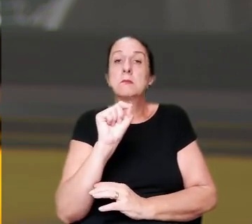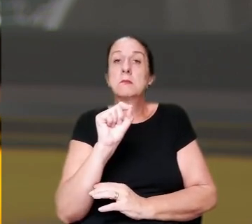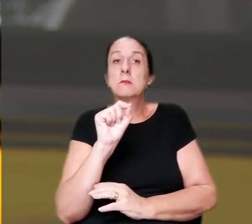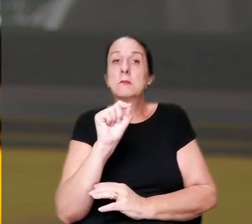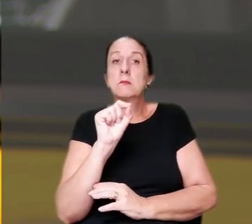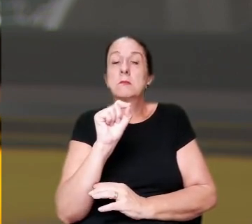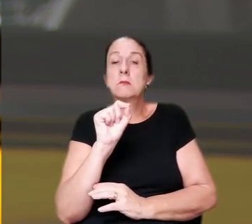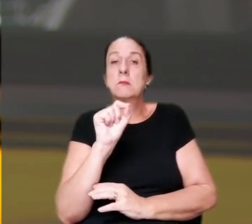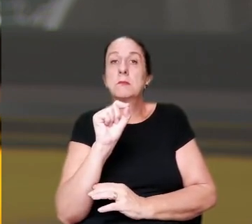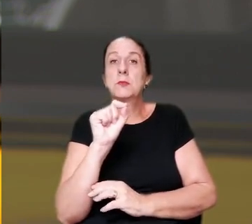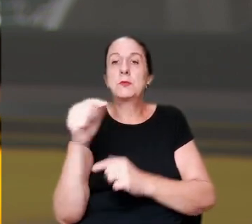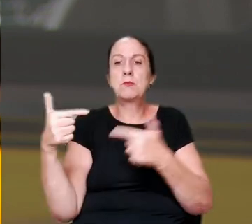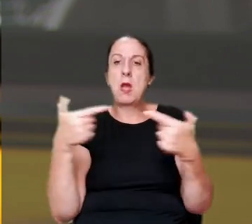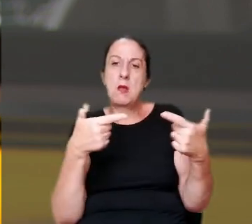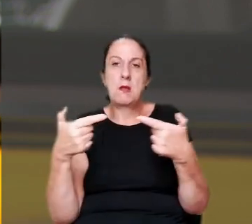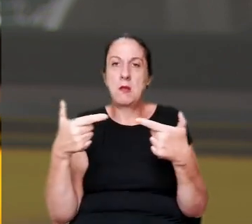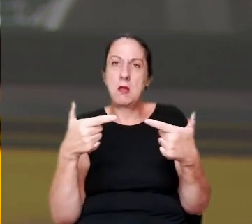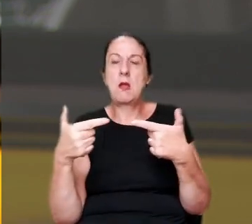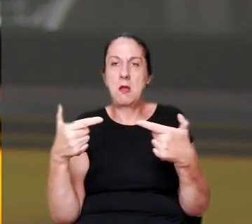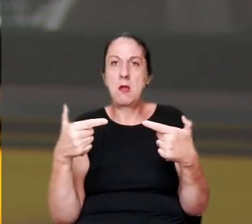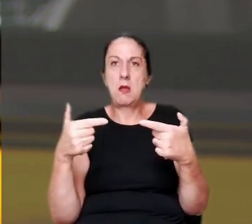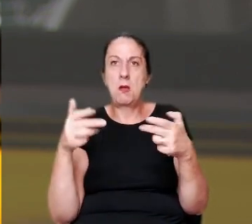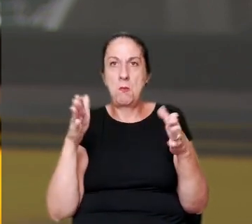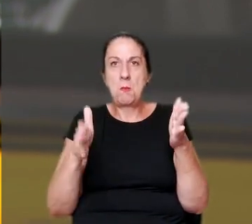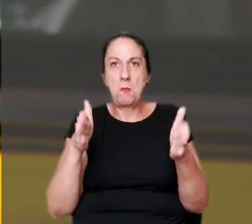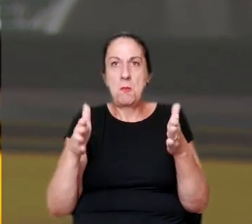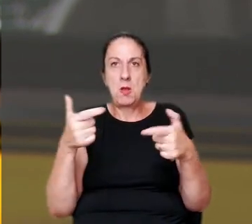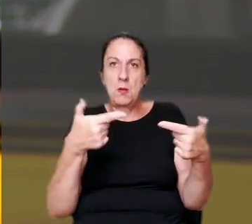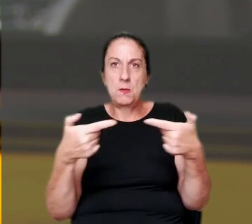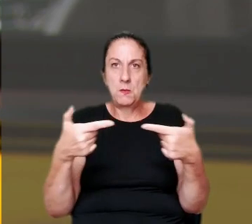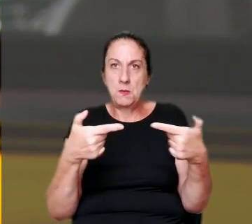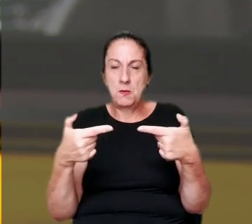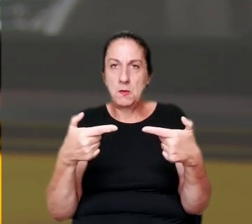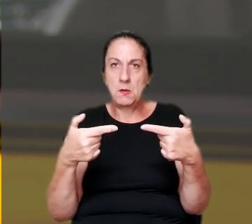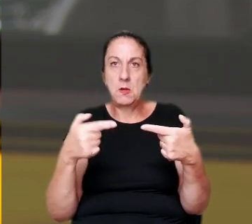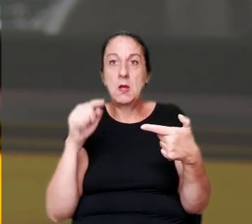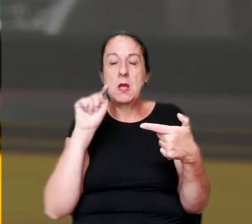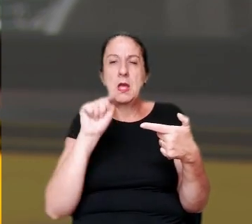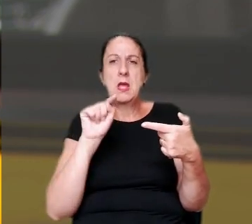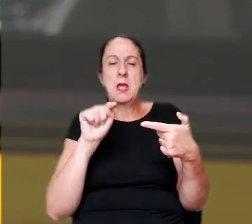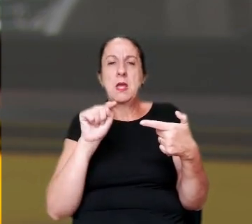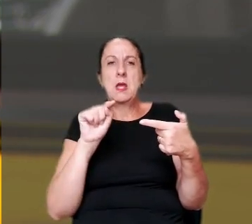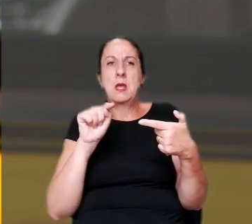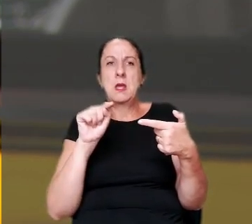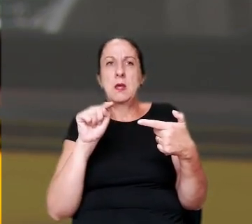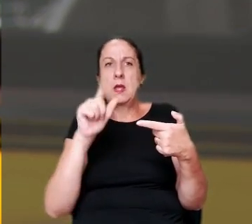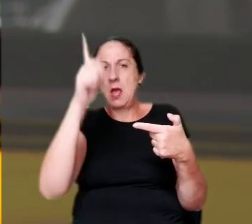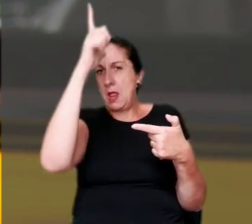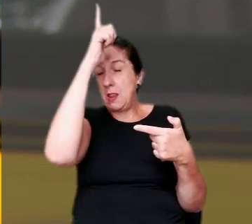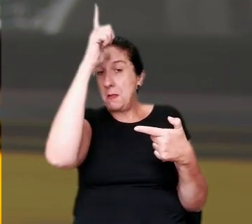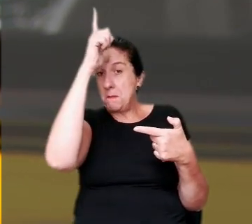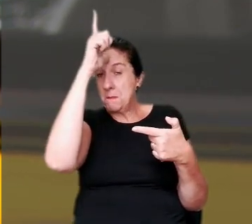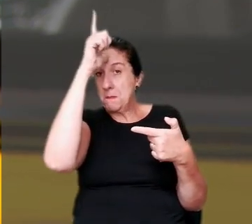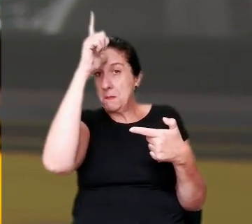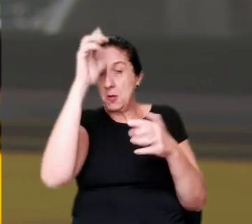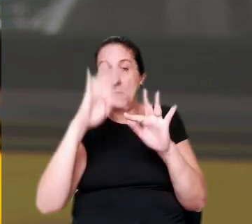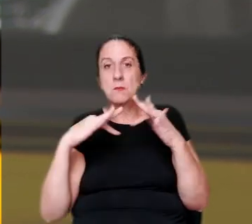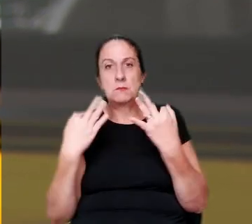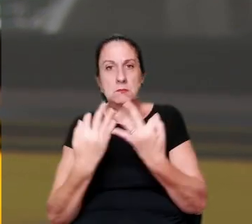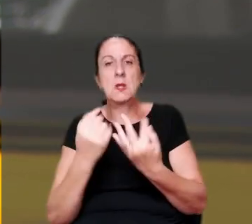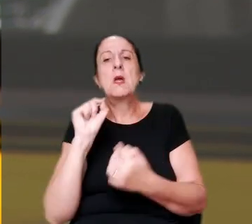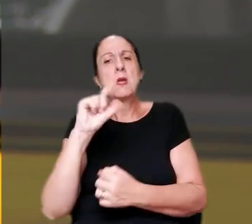cidadão do eixo, em que durante a guerra, né, ele era descendente